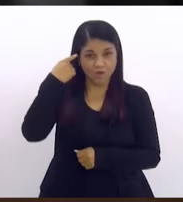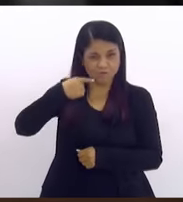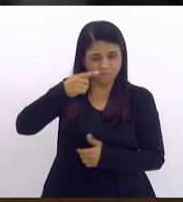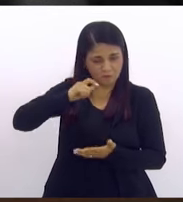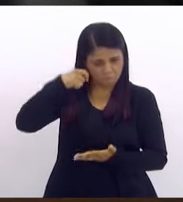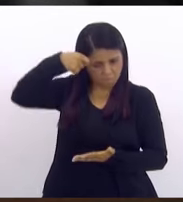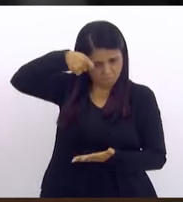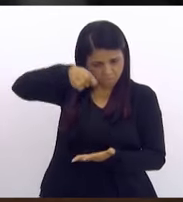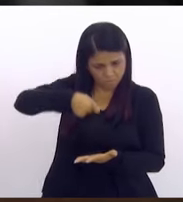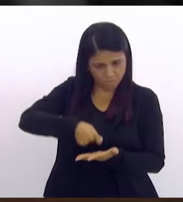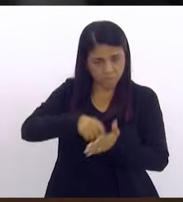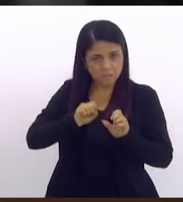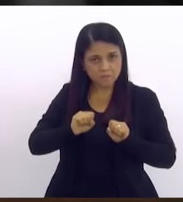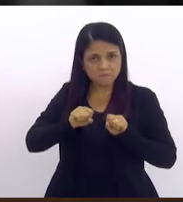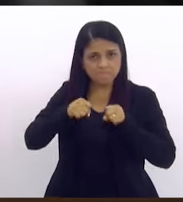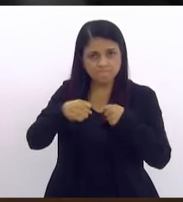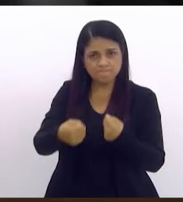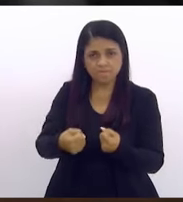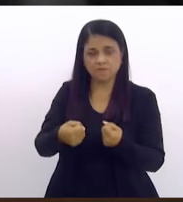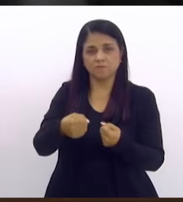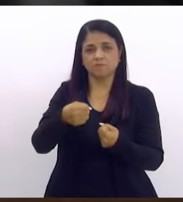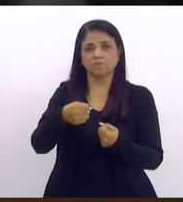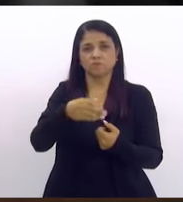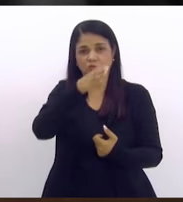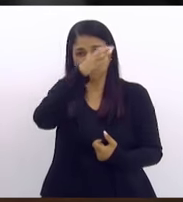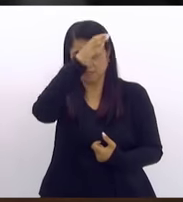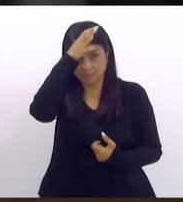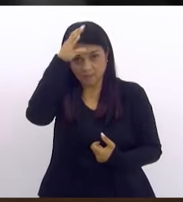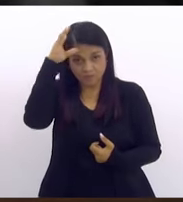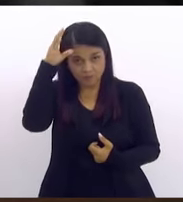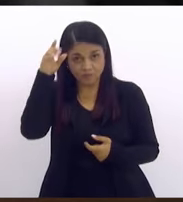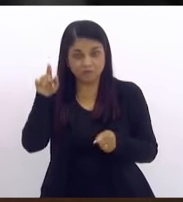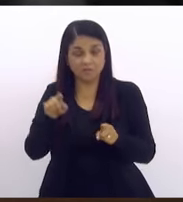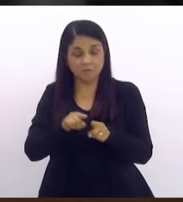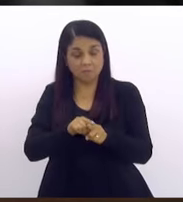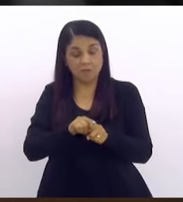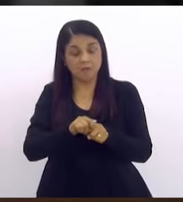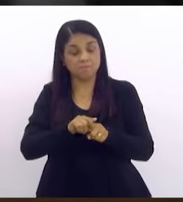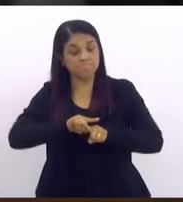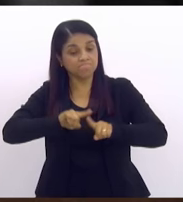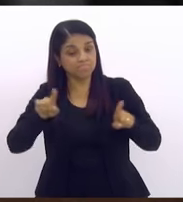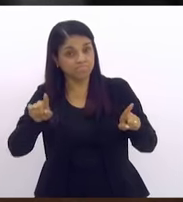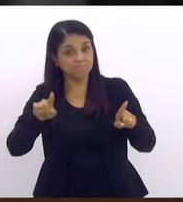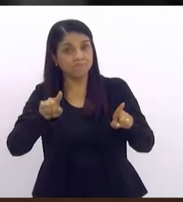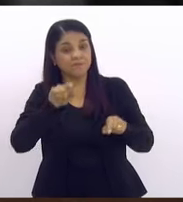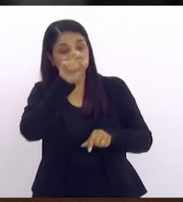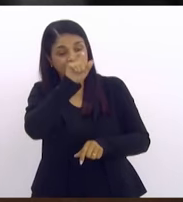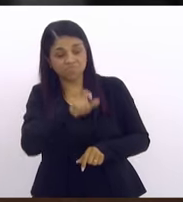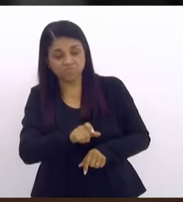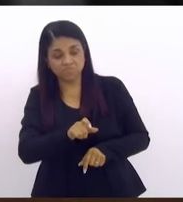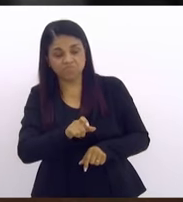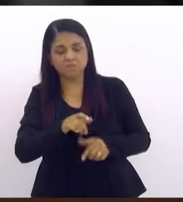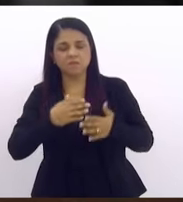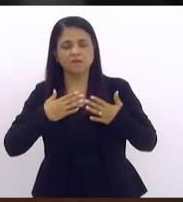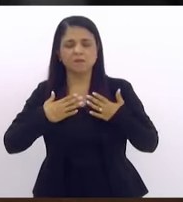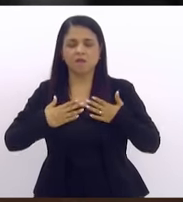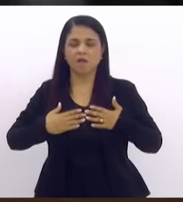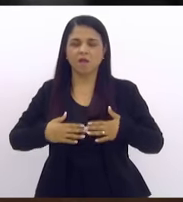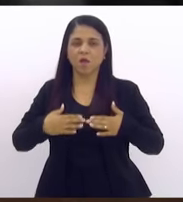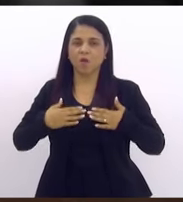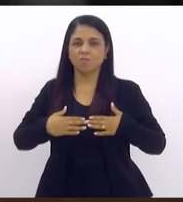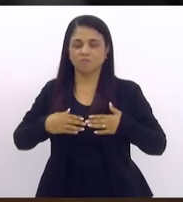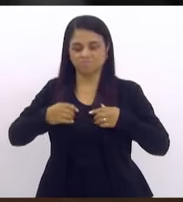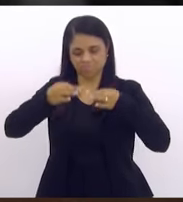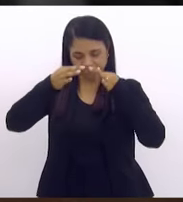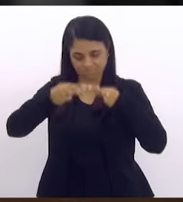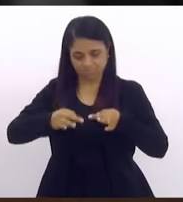firme na defesa dos seus clientes Porém uma pessoa que não abria a mão do estilo Sereno e preciso